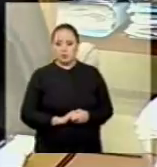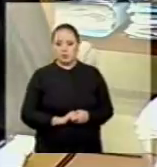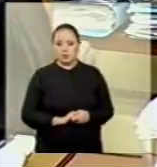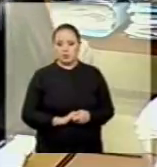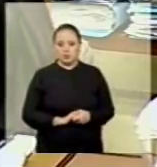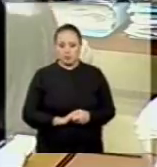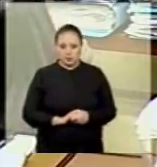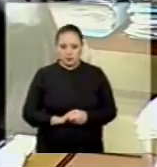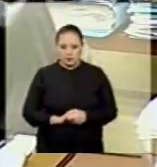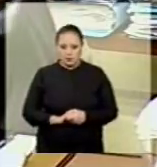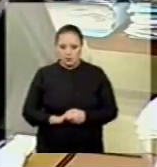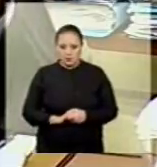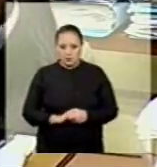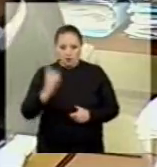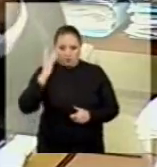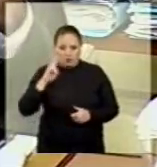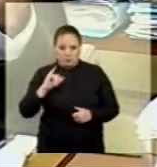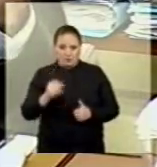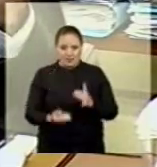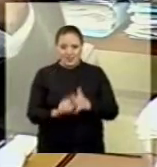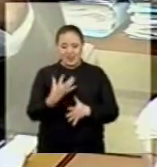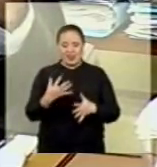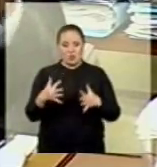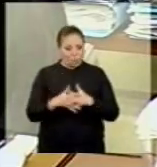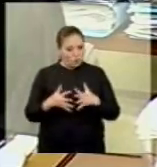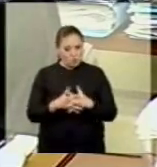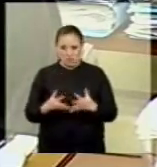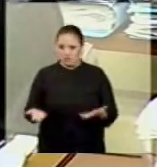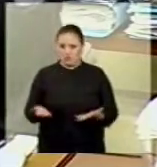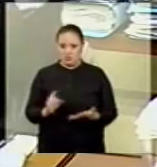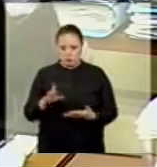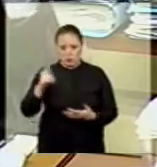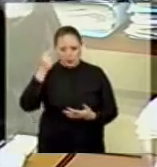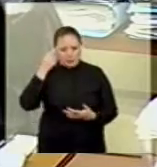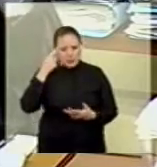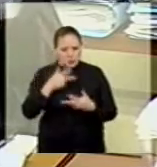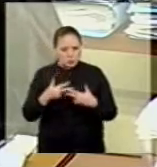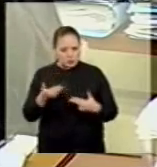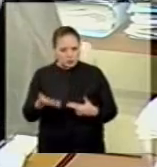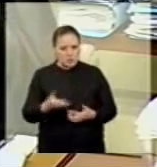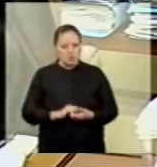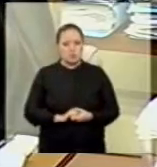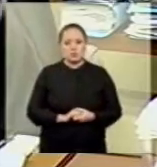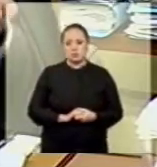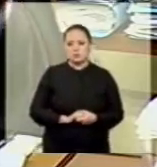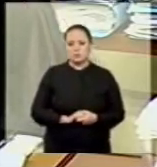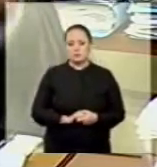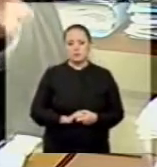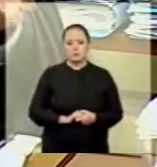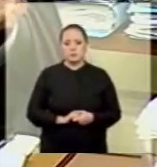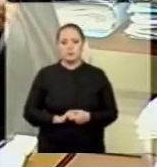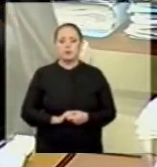vamos começar a alimentar conflitos dessa índole. Só para pensar em coisas desse tipo. Quer dizer, esta é uma